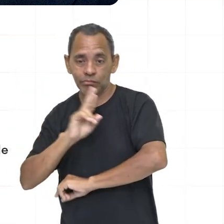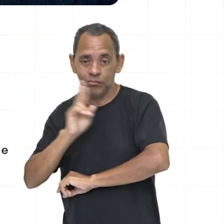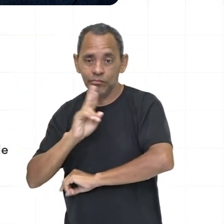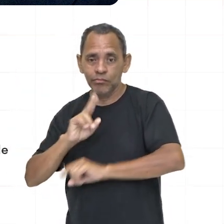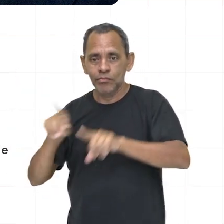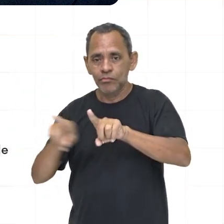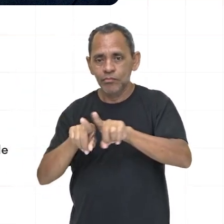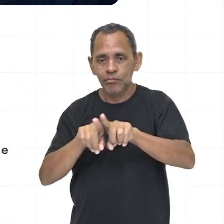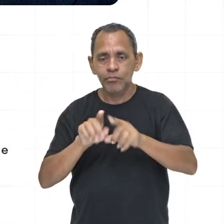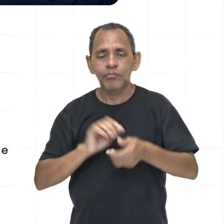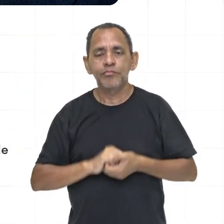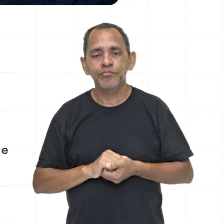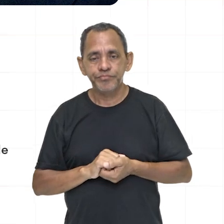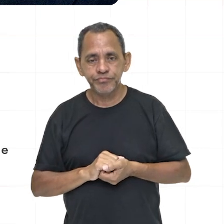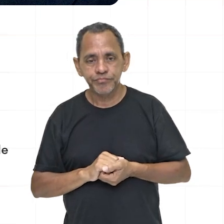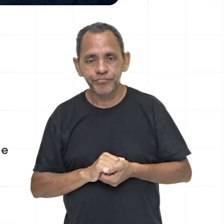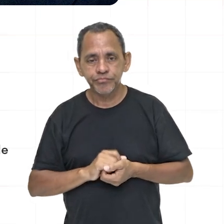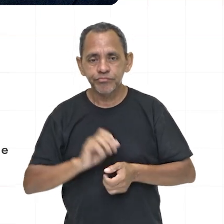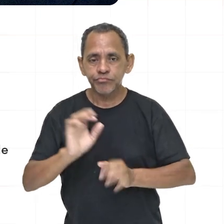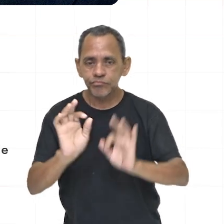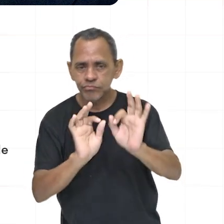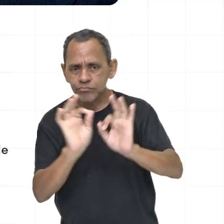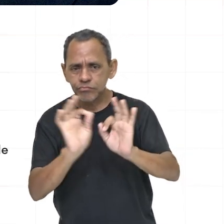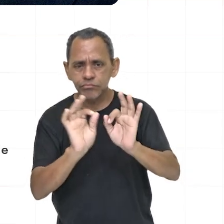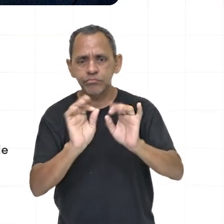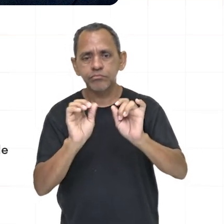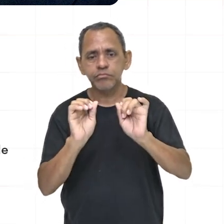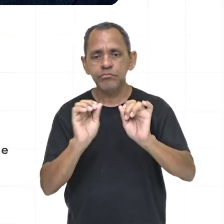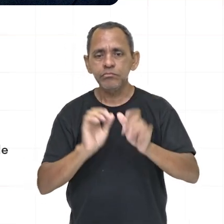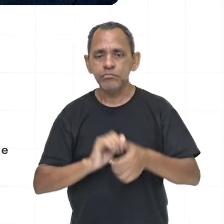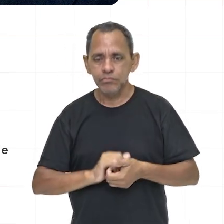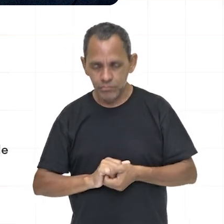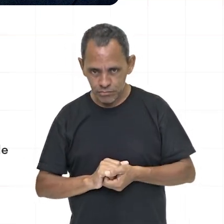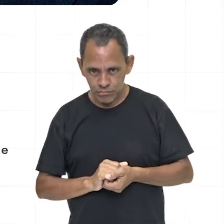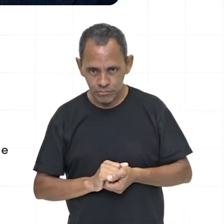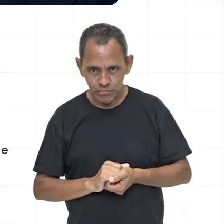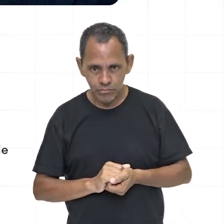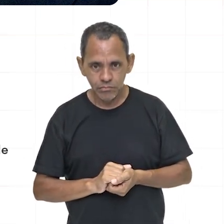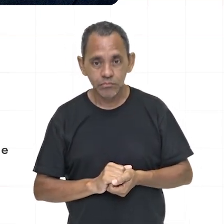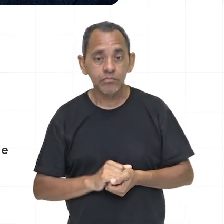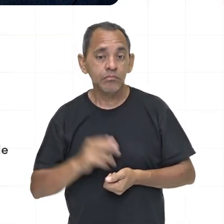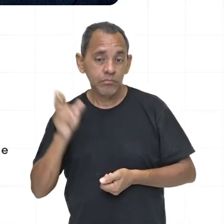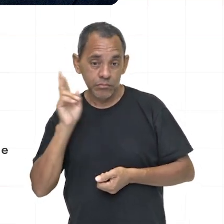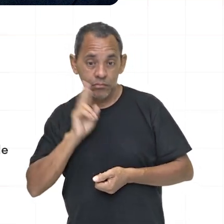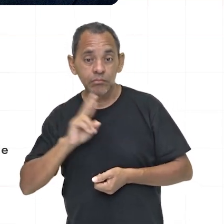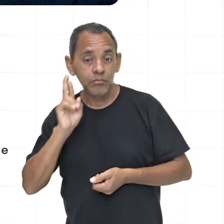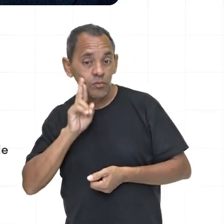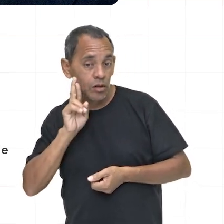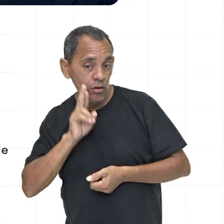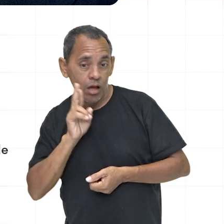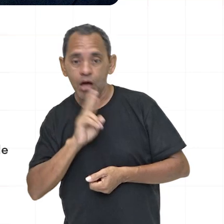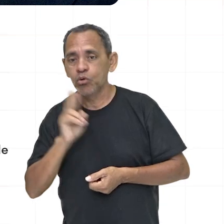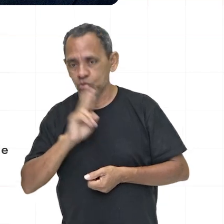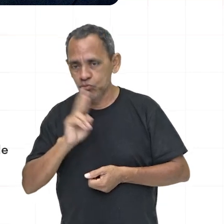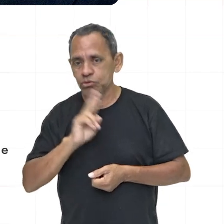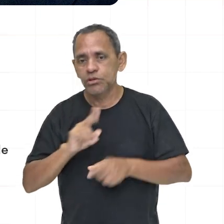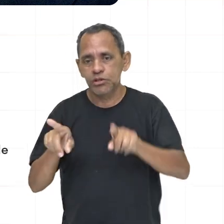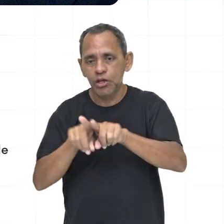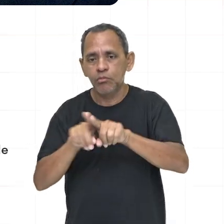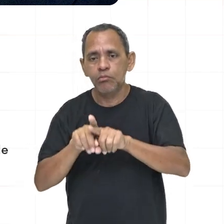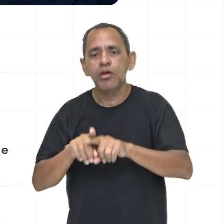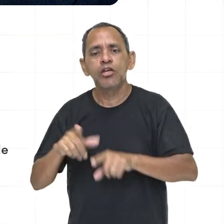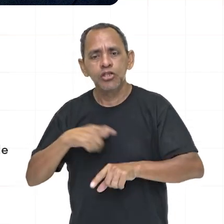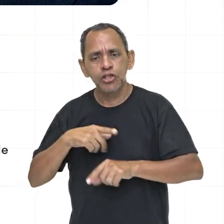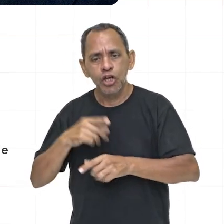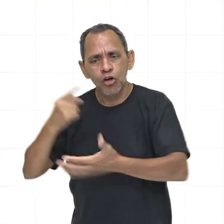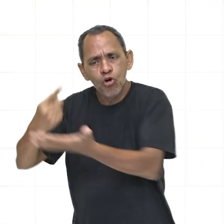militares, tanto de um lado quanto do outro, tá? Então não foram só os norte-americanos. A União Soviética também correu atrás de fazer seus pactos.